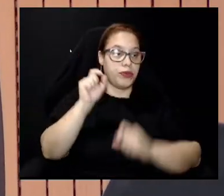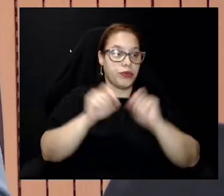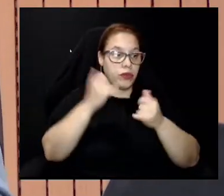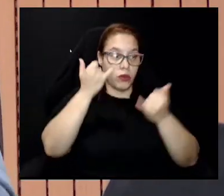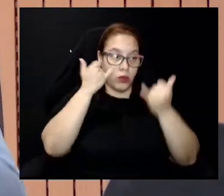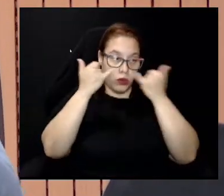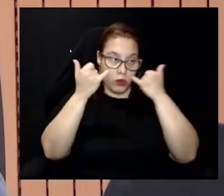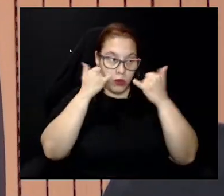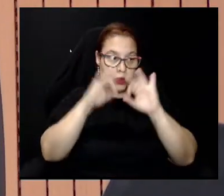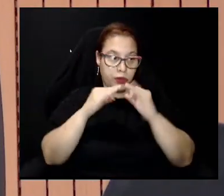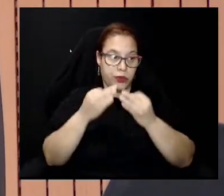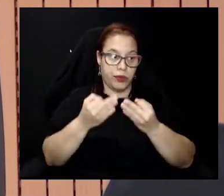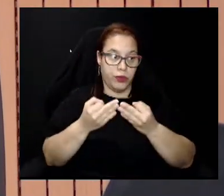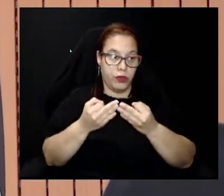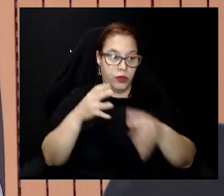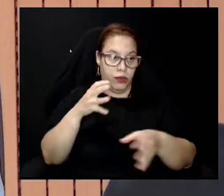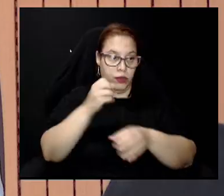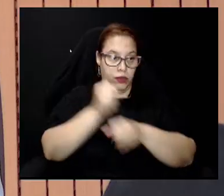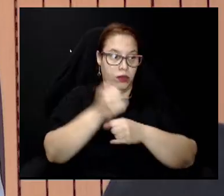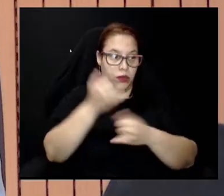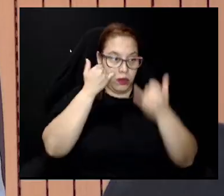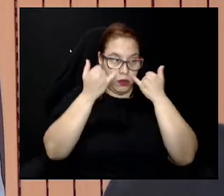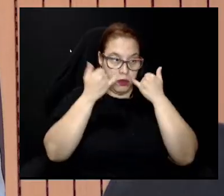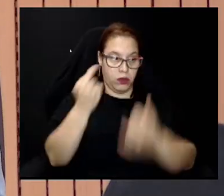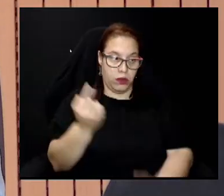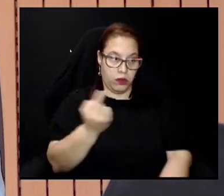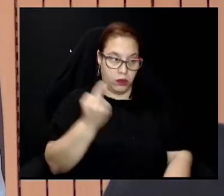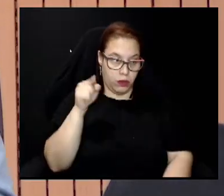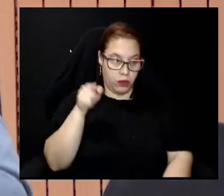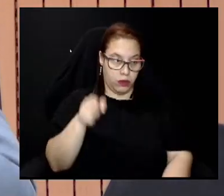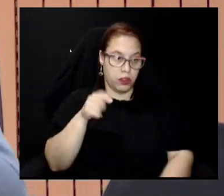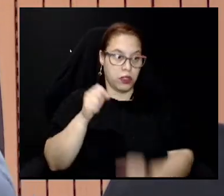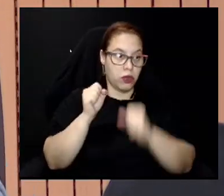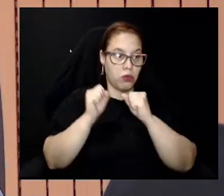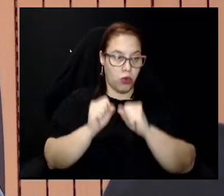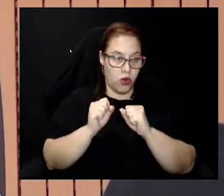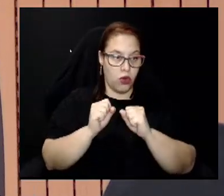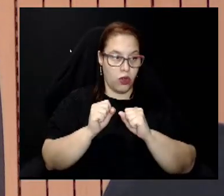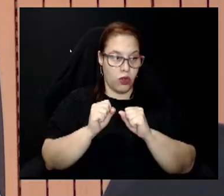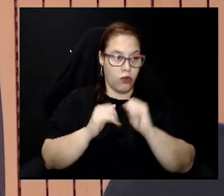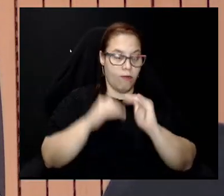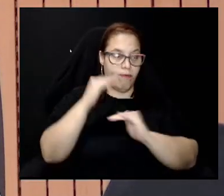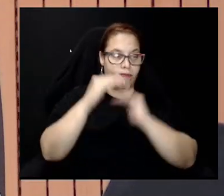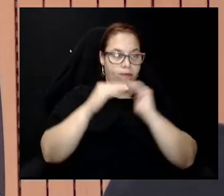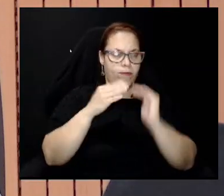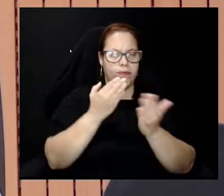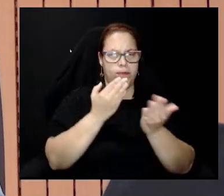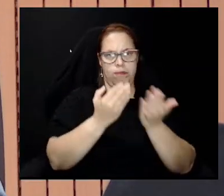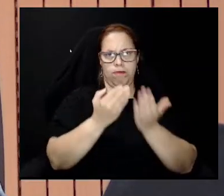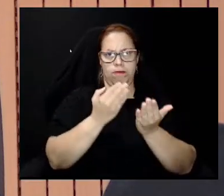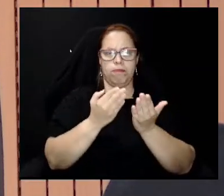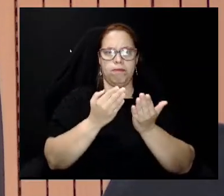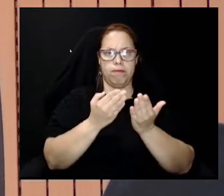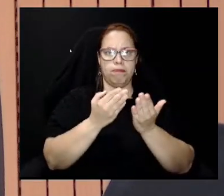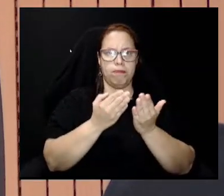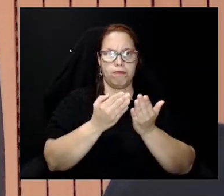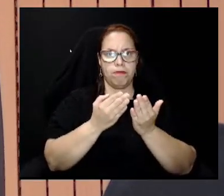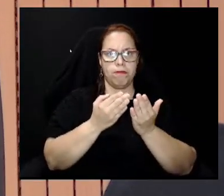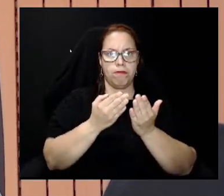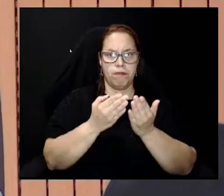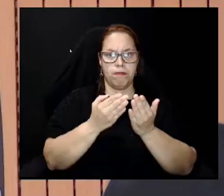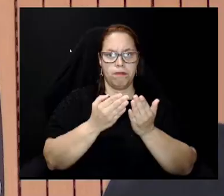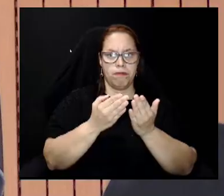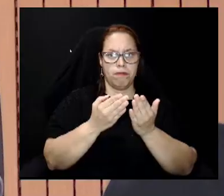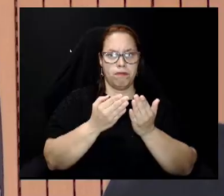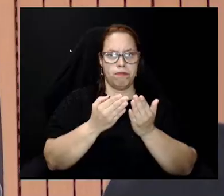familiar, somada à informação do indivíduo, elas podem levantar uma suspeita quanto à hereditariedade, quanto ao que nós chamamos